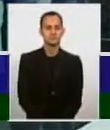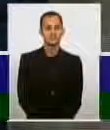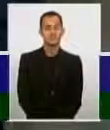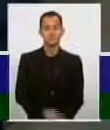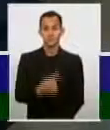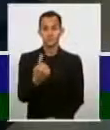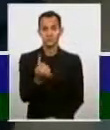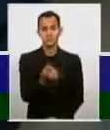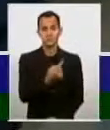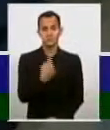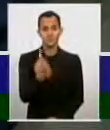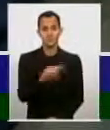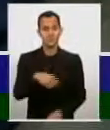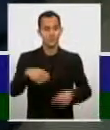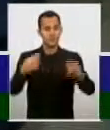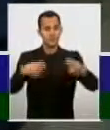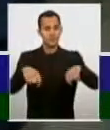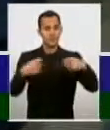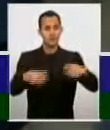nós precisamos